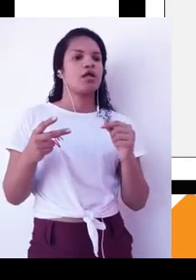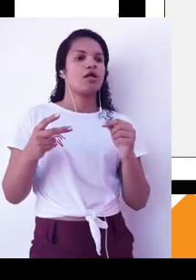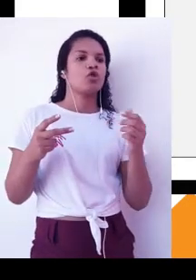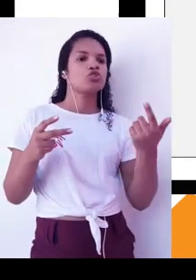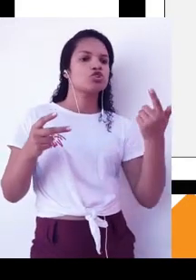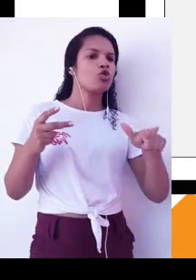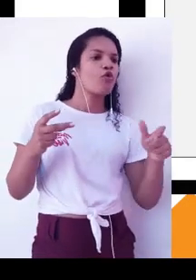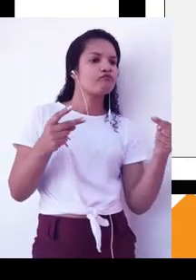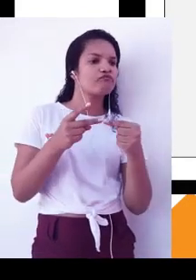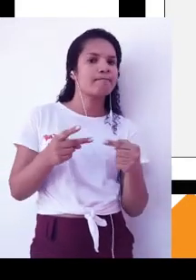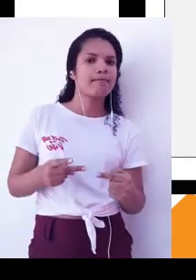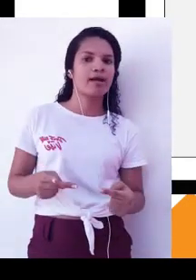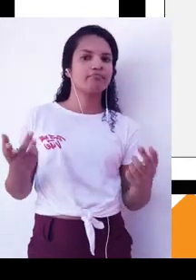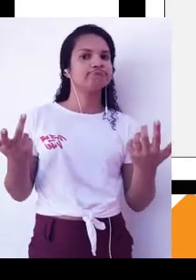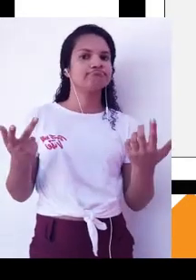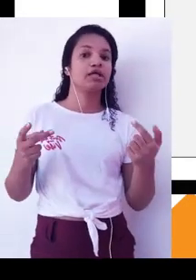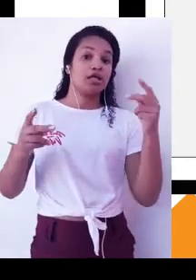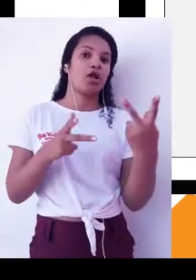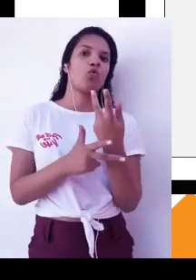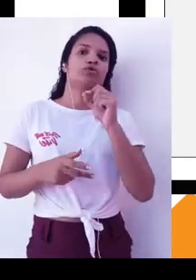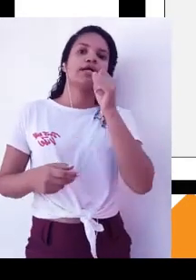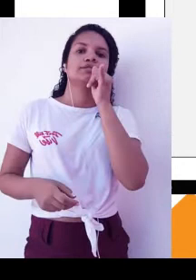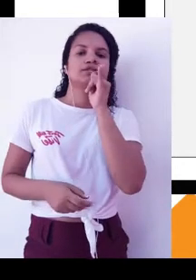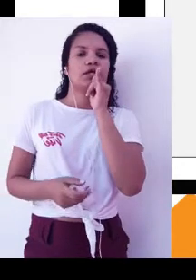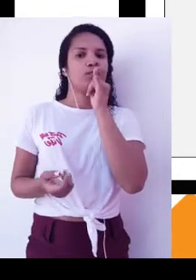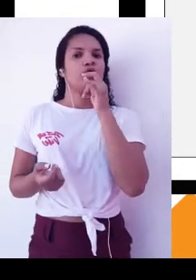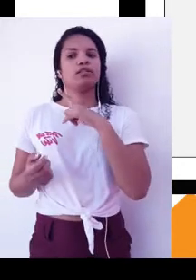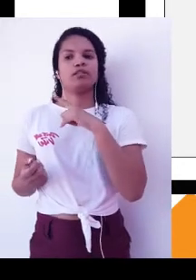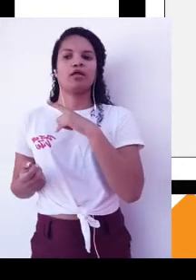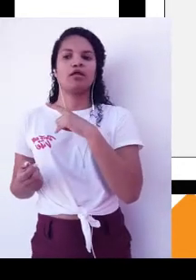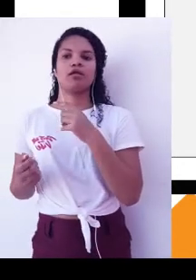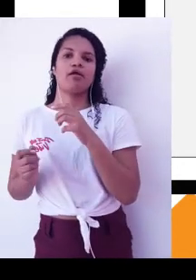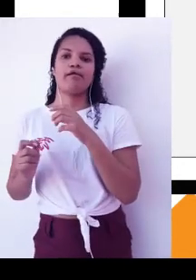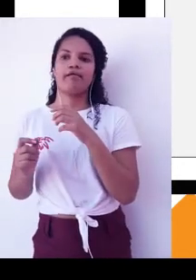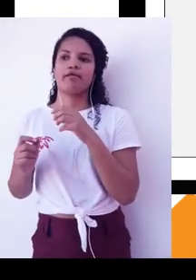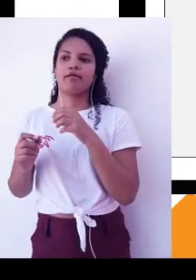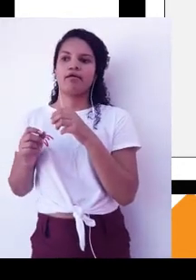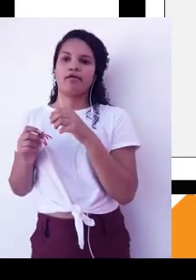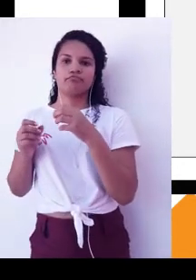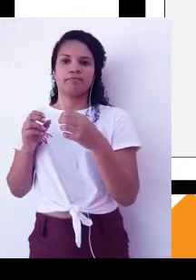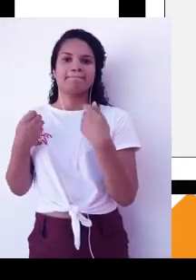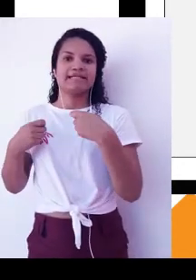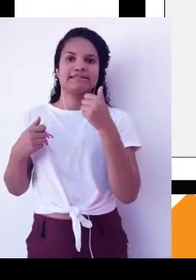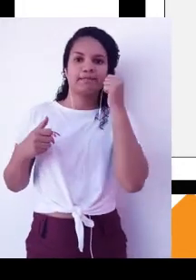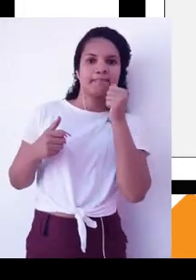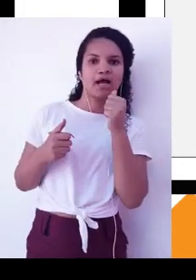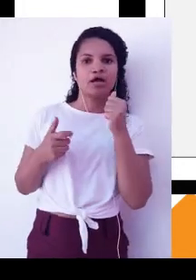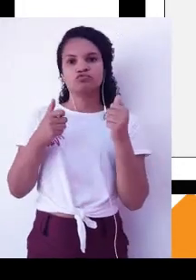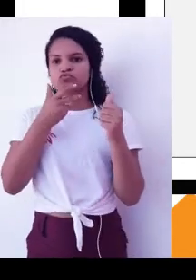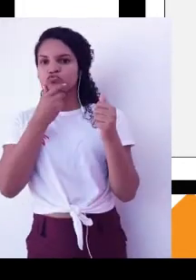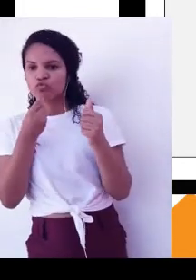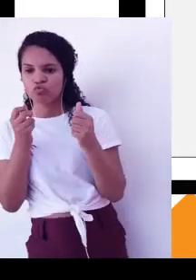que acontece aí no caso de organismos com reprodução sexuada, a recombinação que ocorre, as fontes